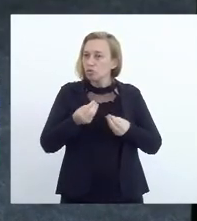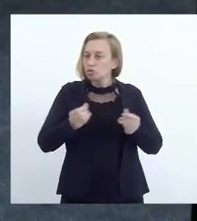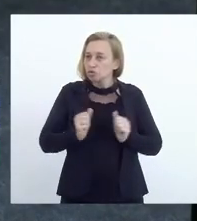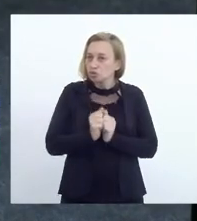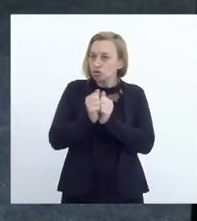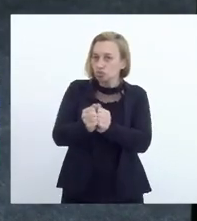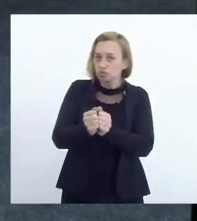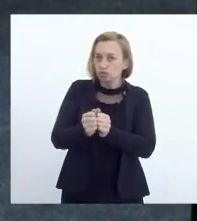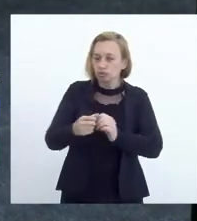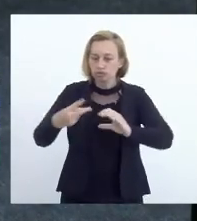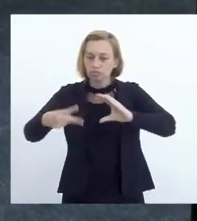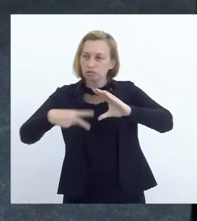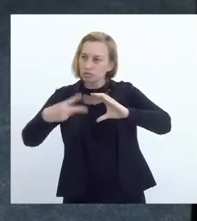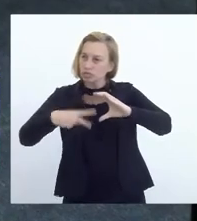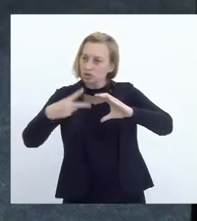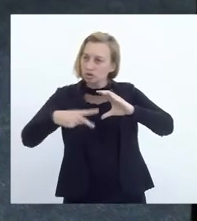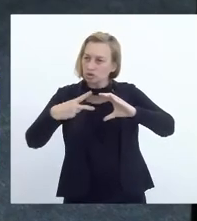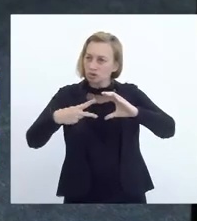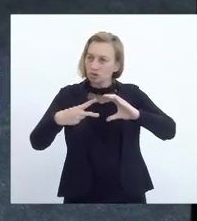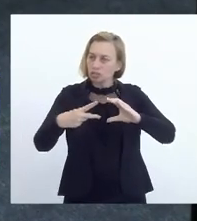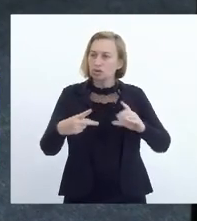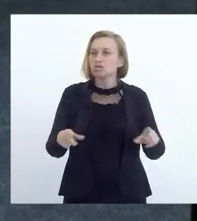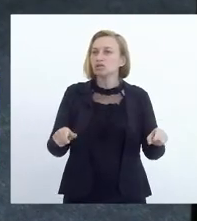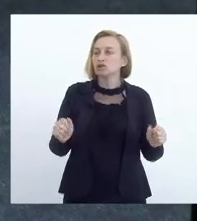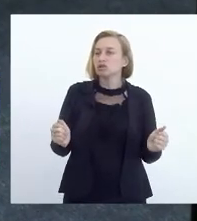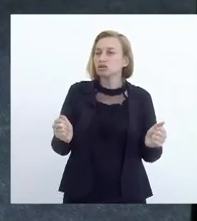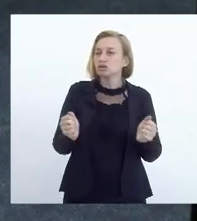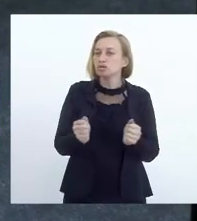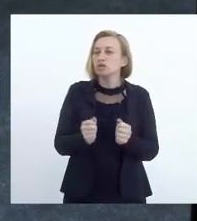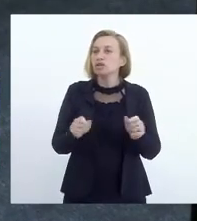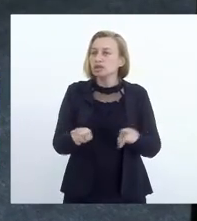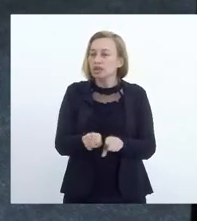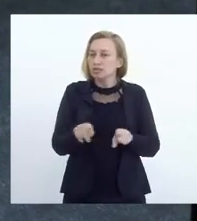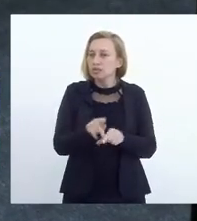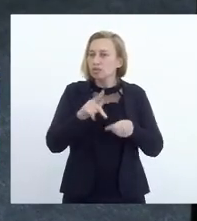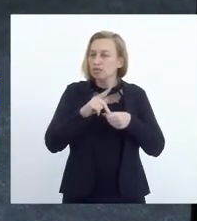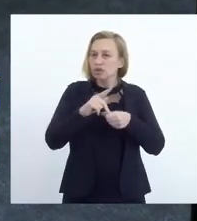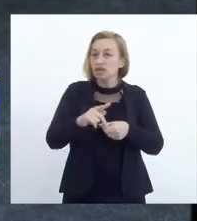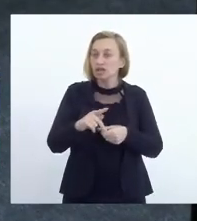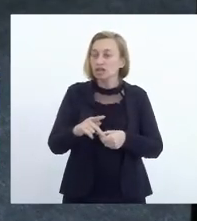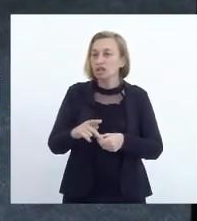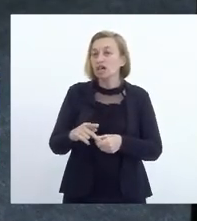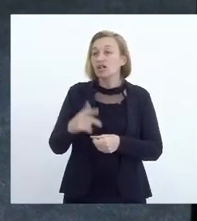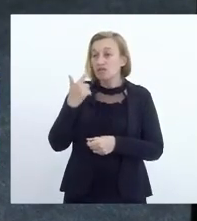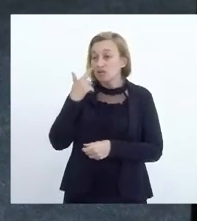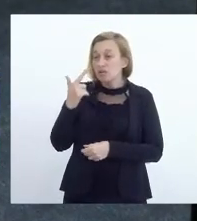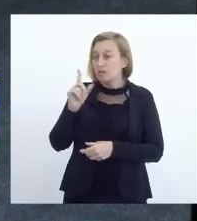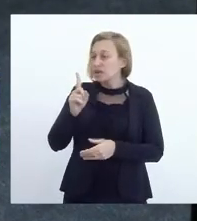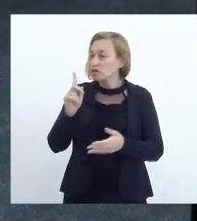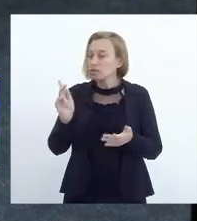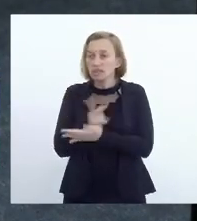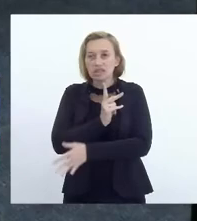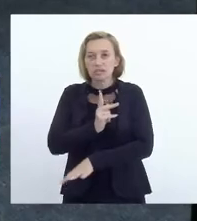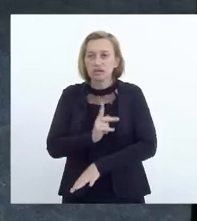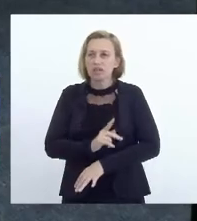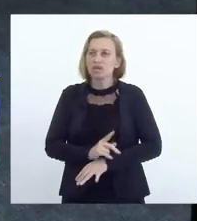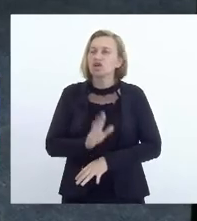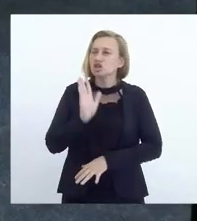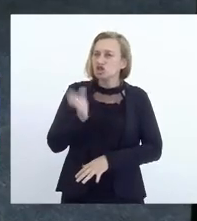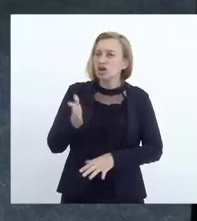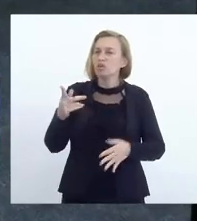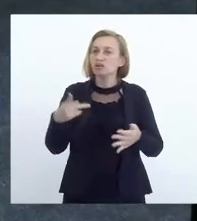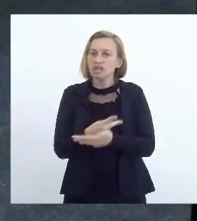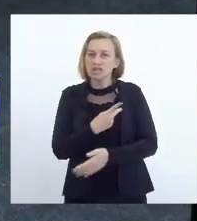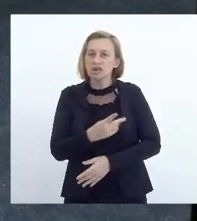Vereadores da cidade de Janeiro e através da própria Procuradoria, de tentar interceder para que isso não venha mais acontecer. Já aconteceu em